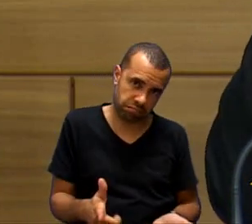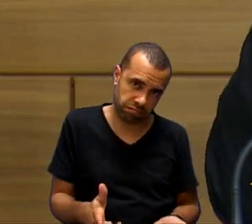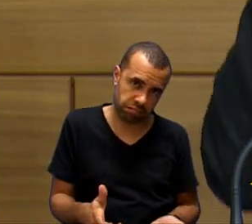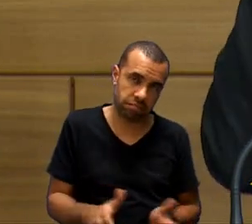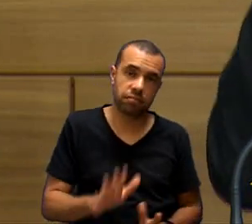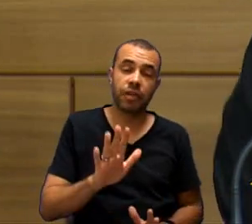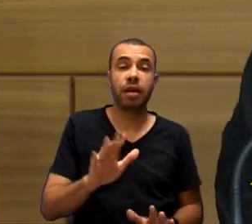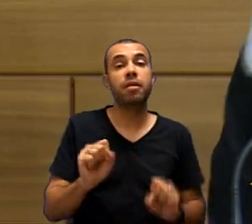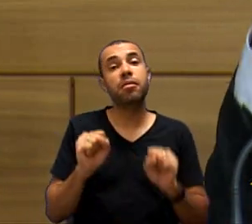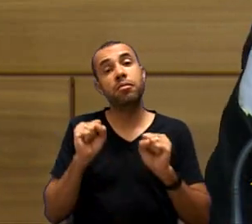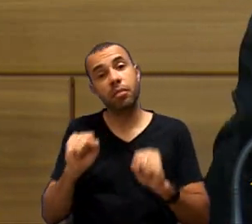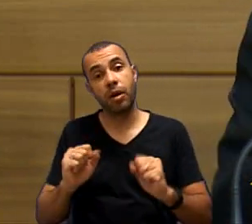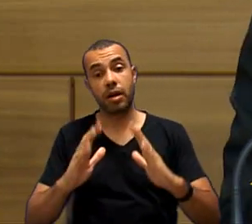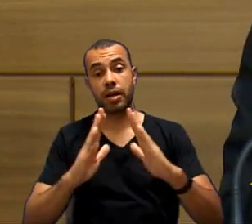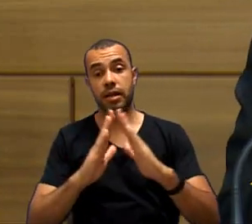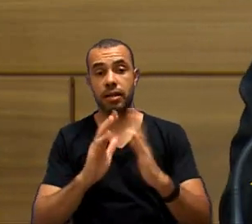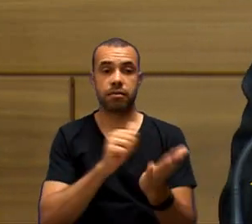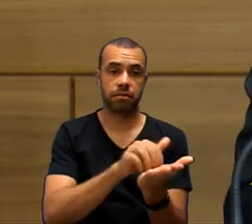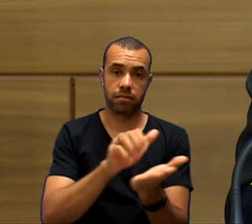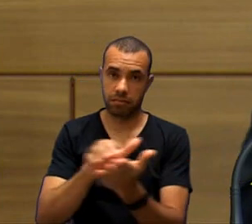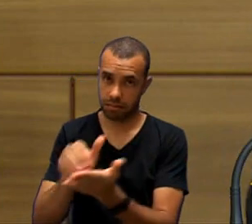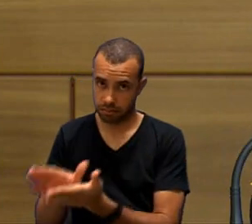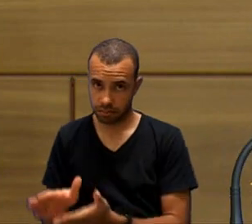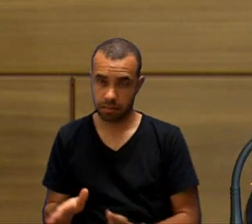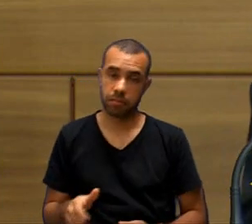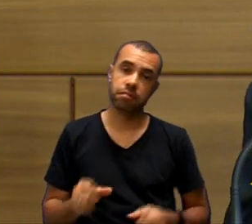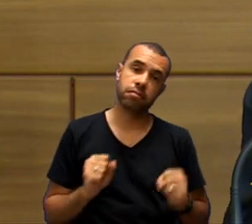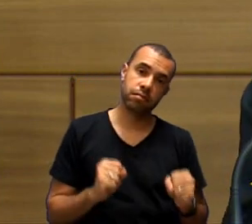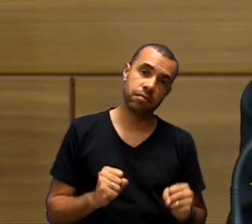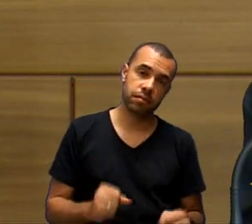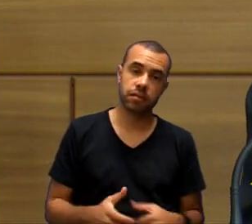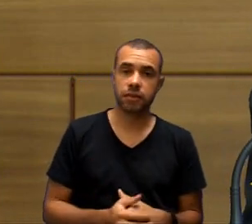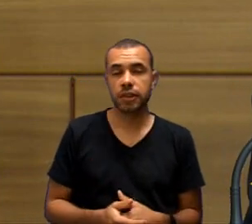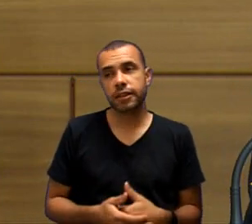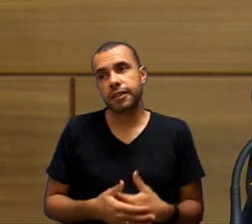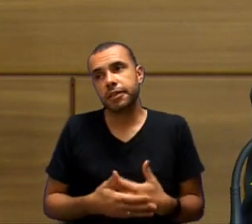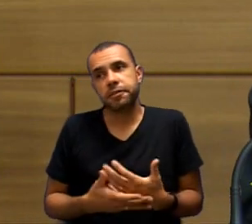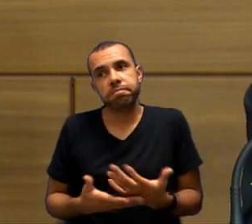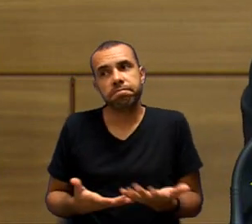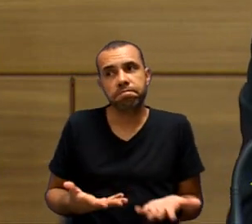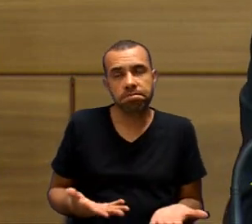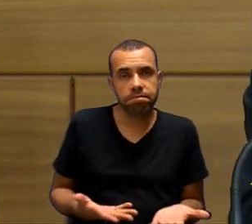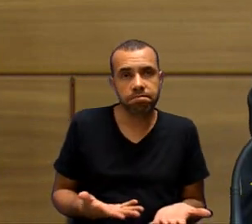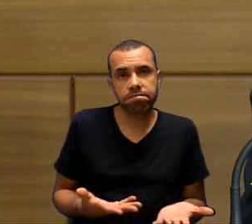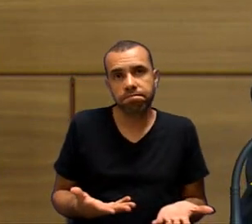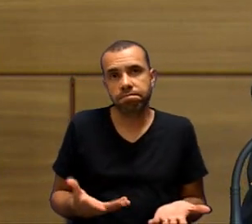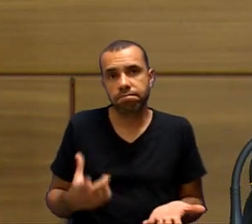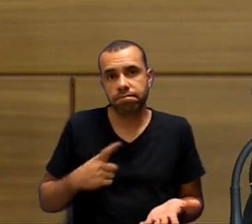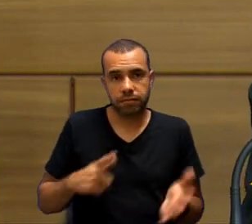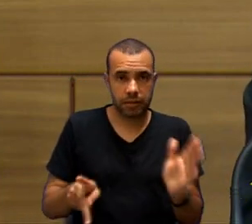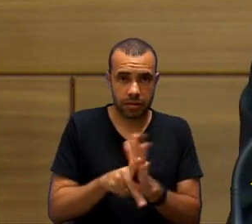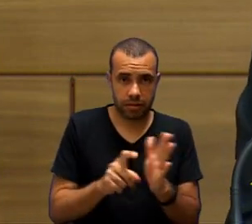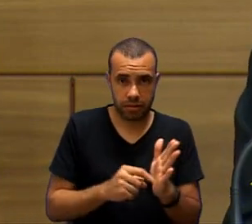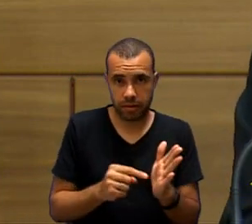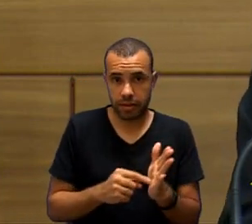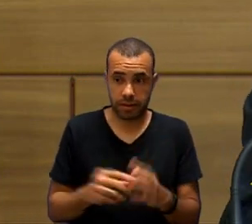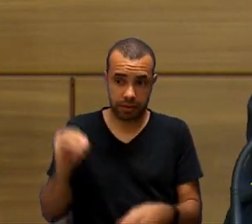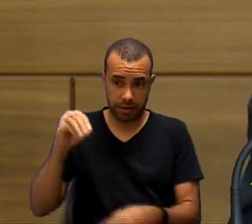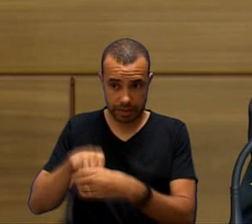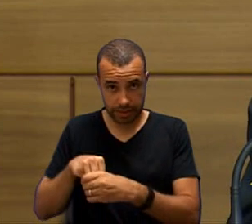ter com a desapropriação. Nesses projetos até agora, nós temos duas